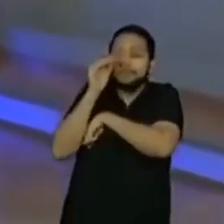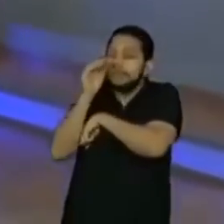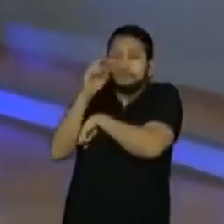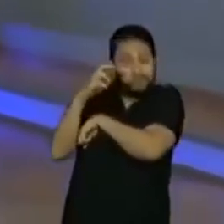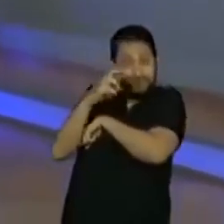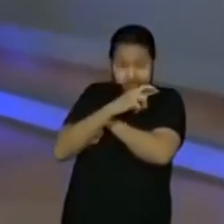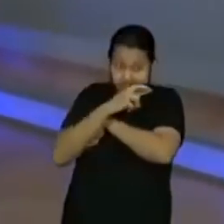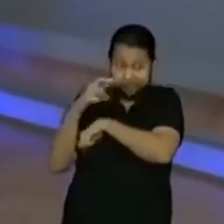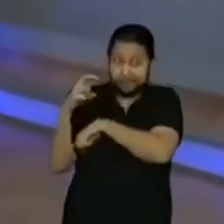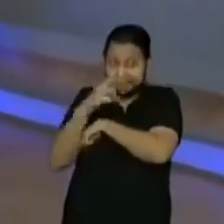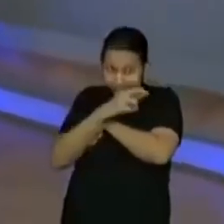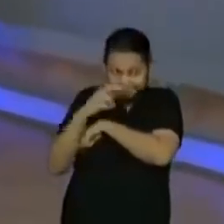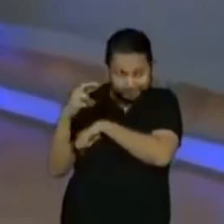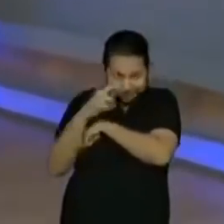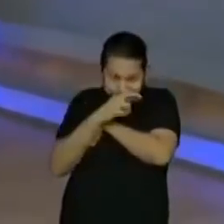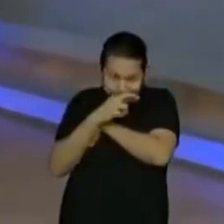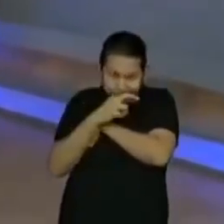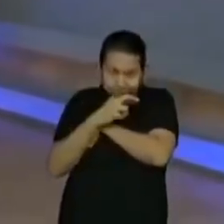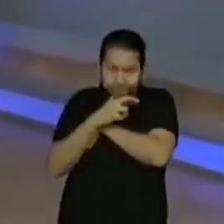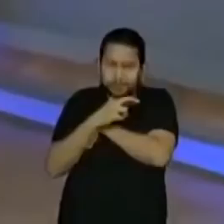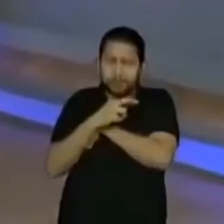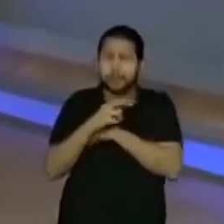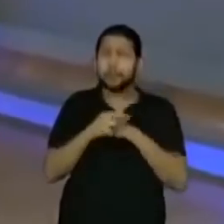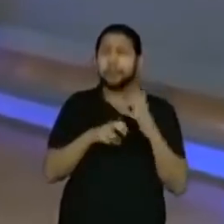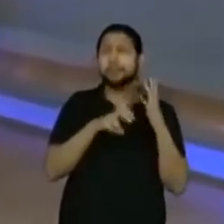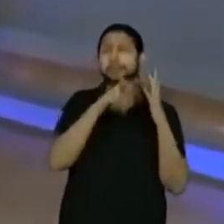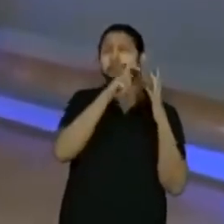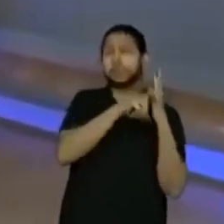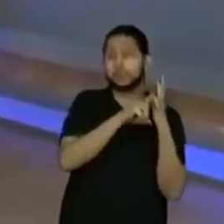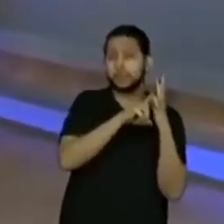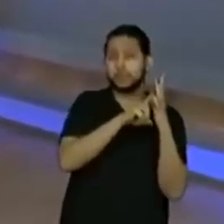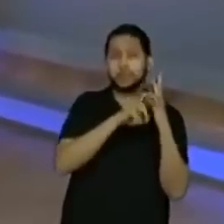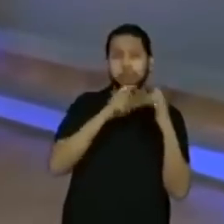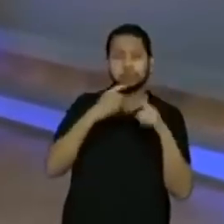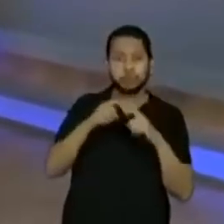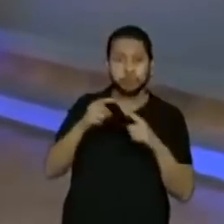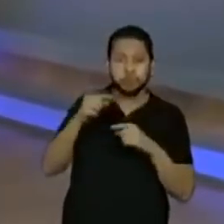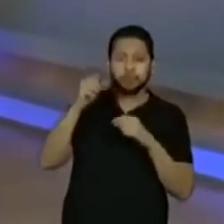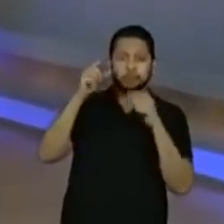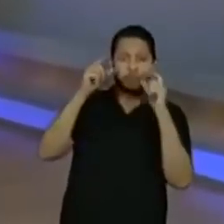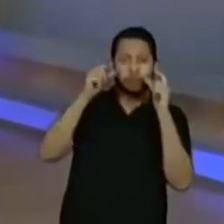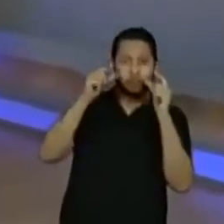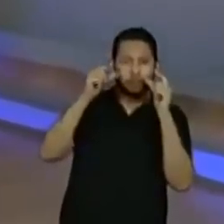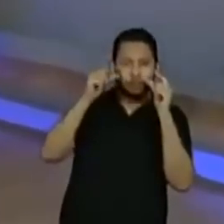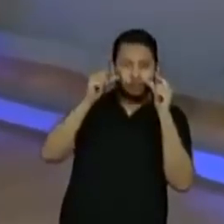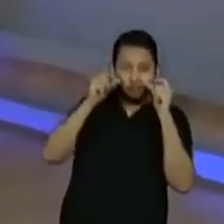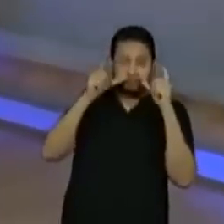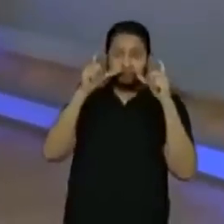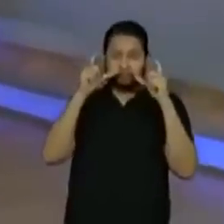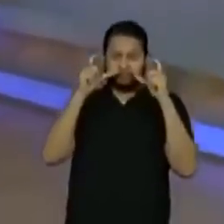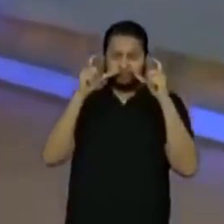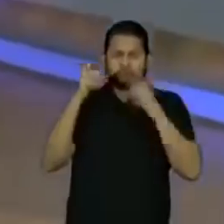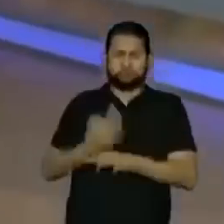estava roubando as maçãs. Ficou e não se deixou vencer pelo sono. Quando